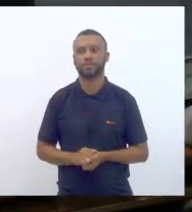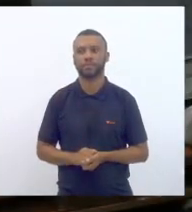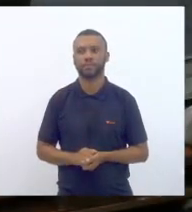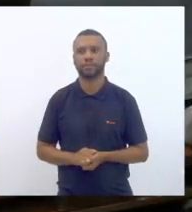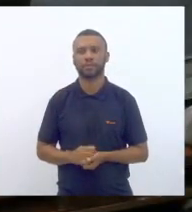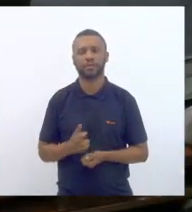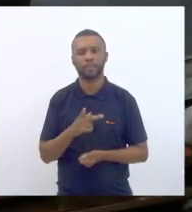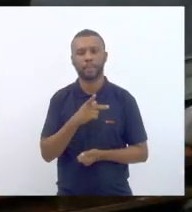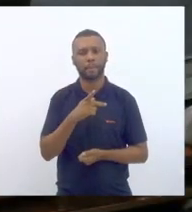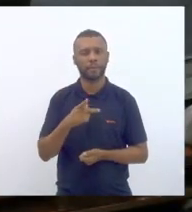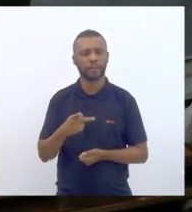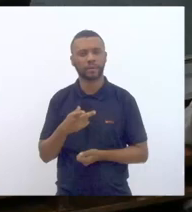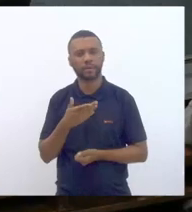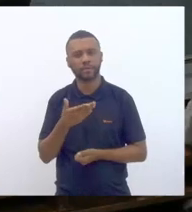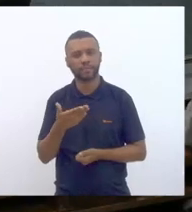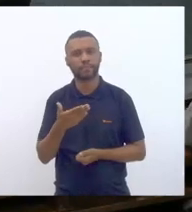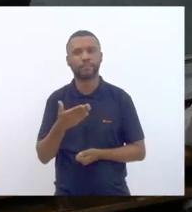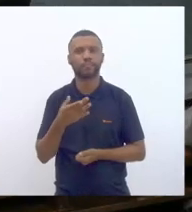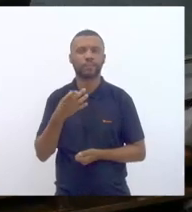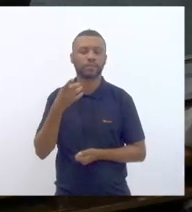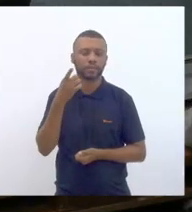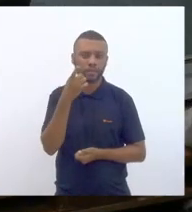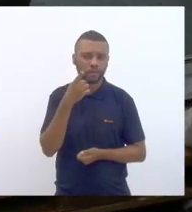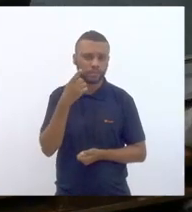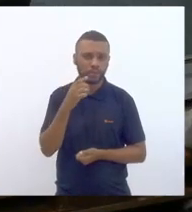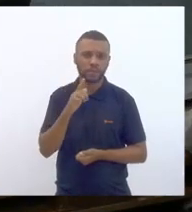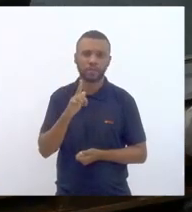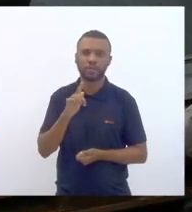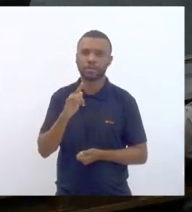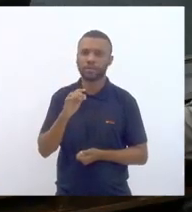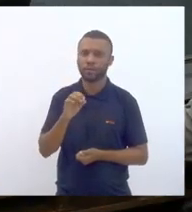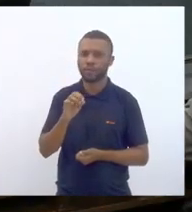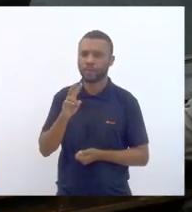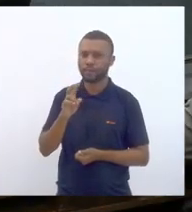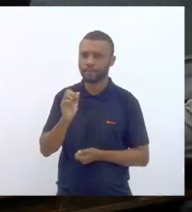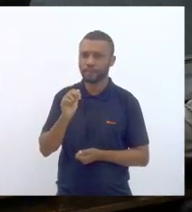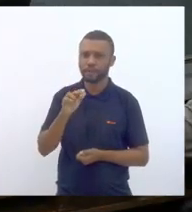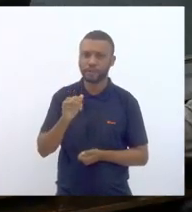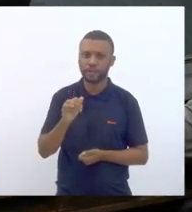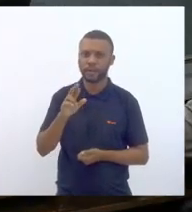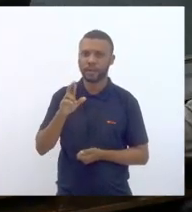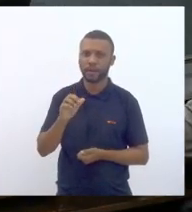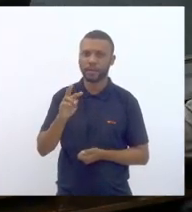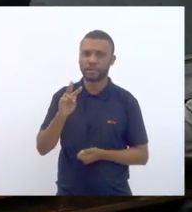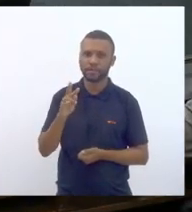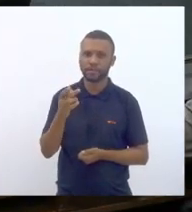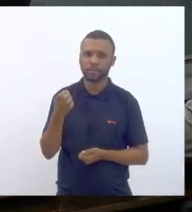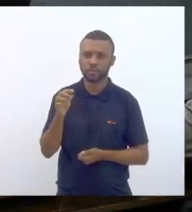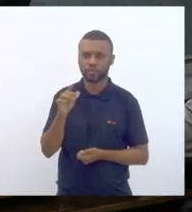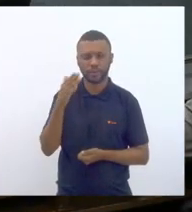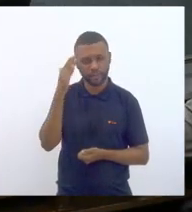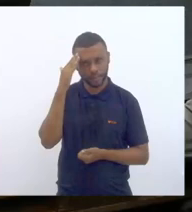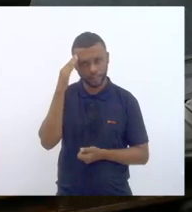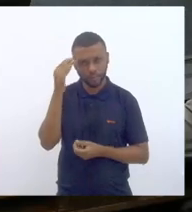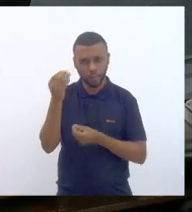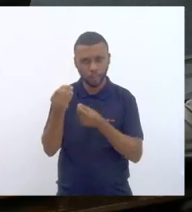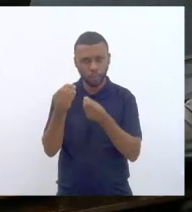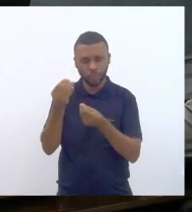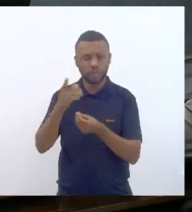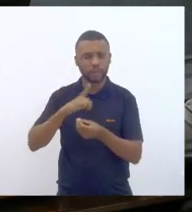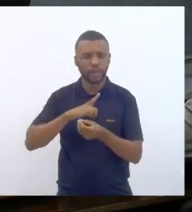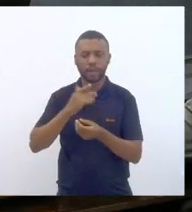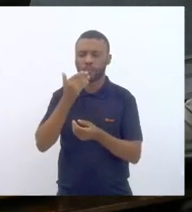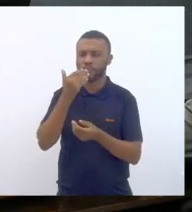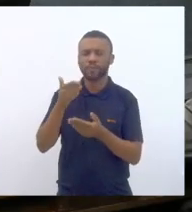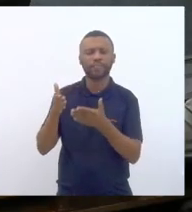Presidente, deputado Giovanni Ratinho. Vota sim também, não sei se já está na segunda votação, se